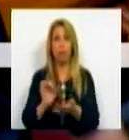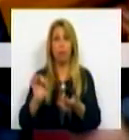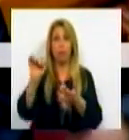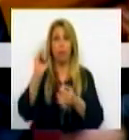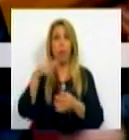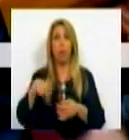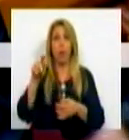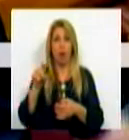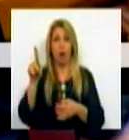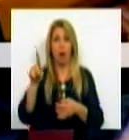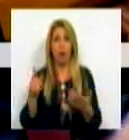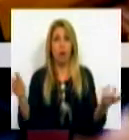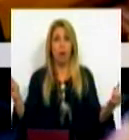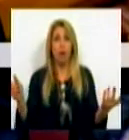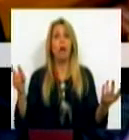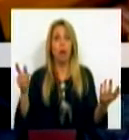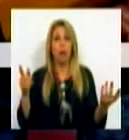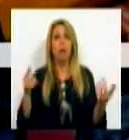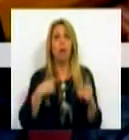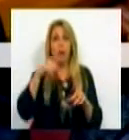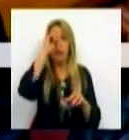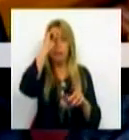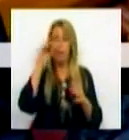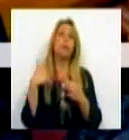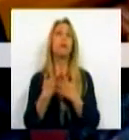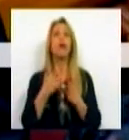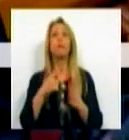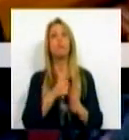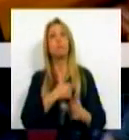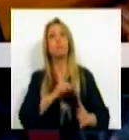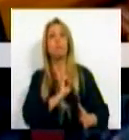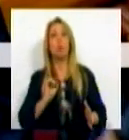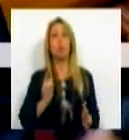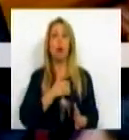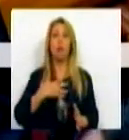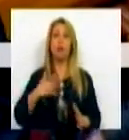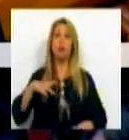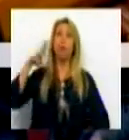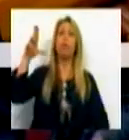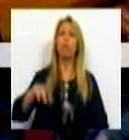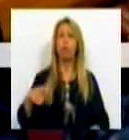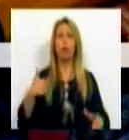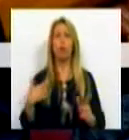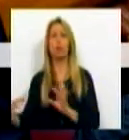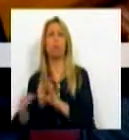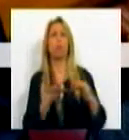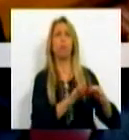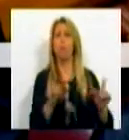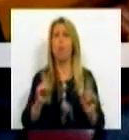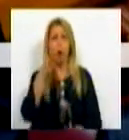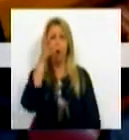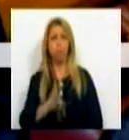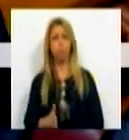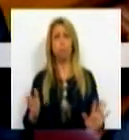respeita os empresários portugueses e que tem todo o respeito e isenção face às diferentes fontes